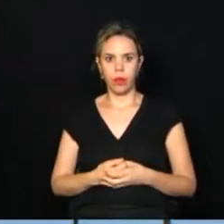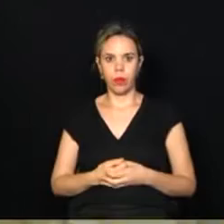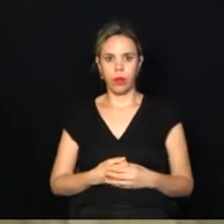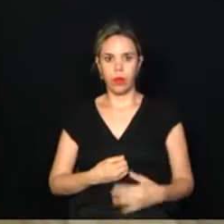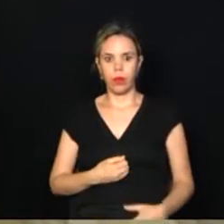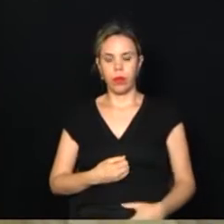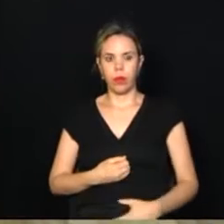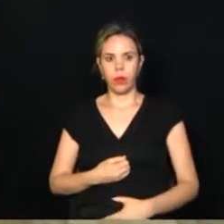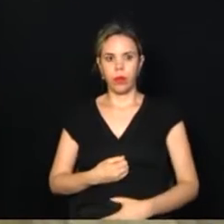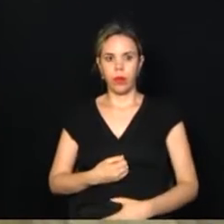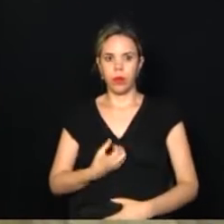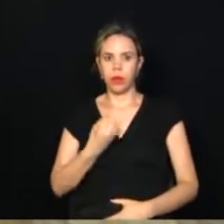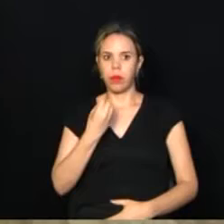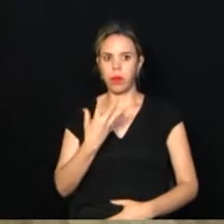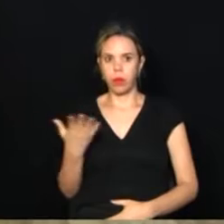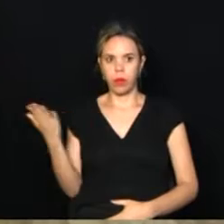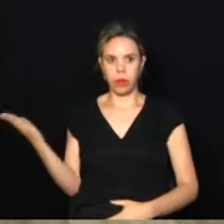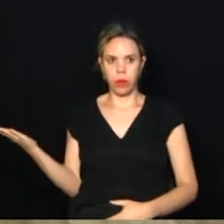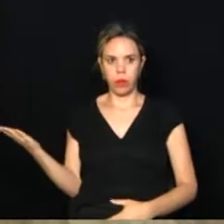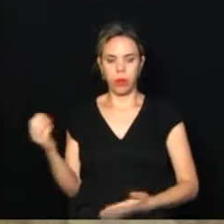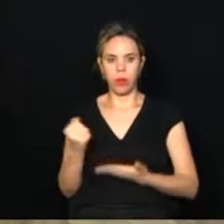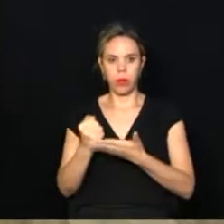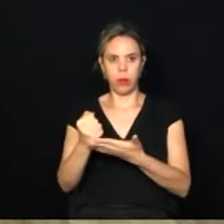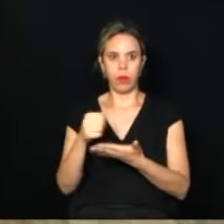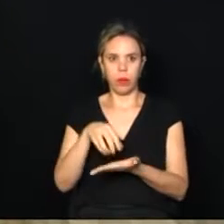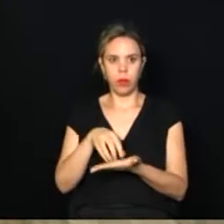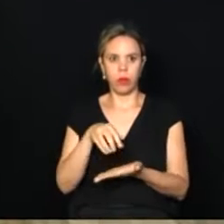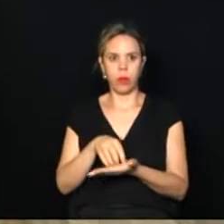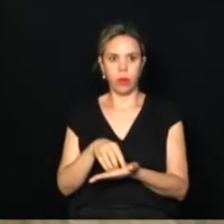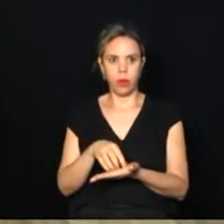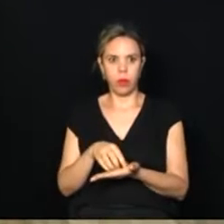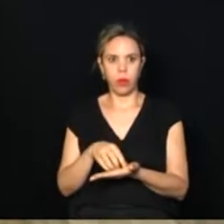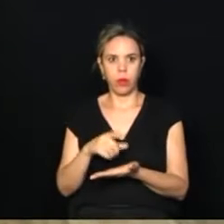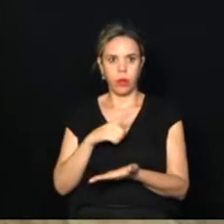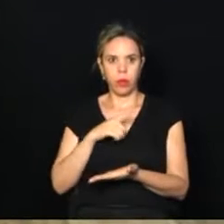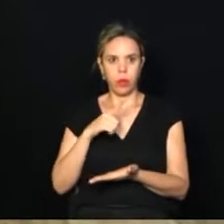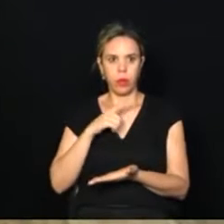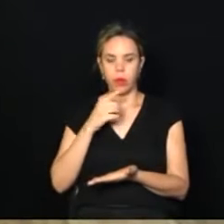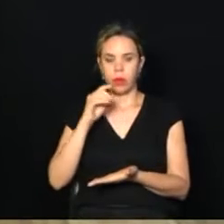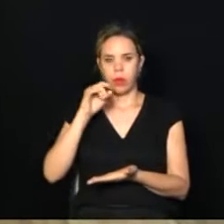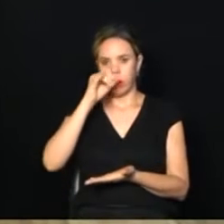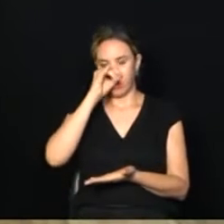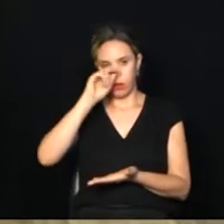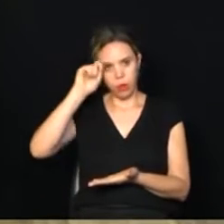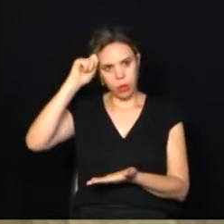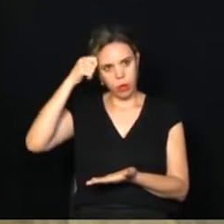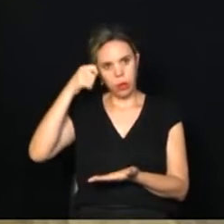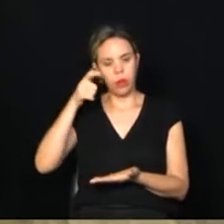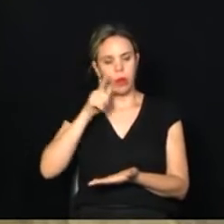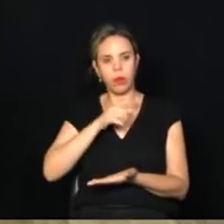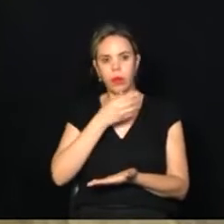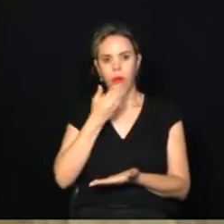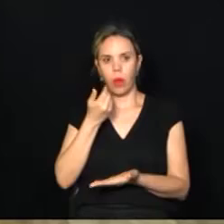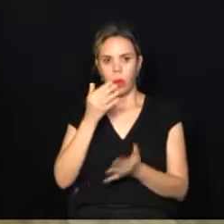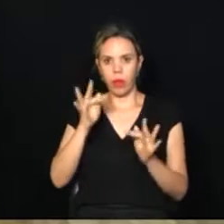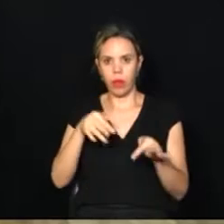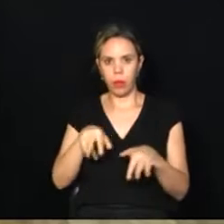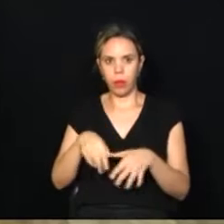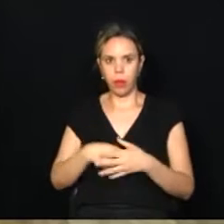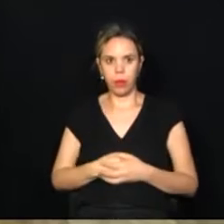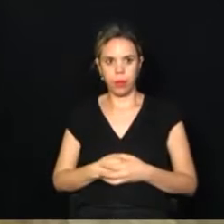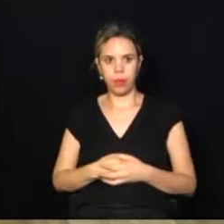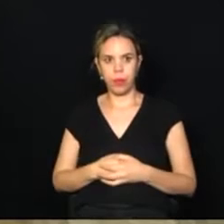3103. Muito bom, Bernabreu. Você ajuda o centro e de quebra ainda tem uma feijoada para saborear aí no fim de